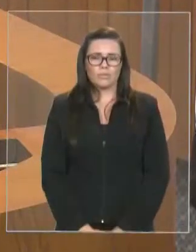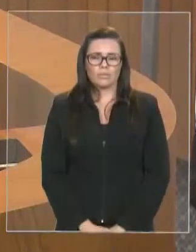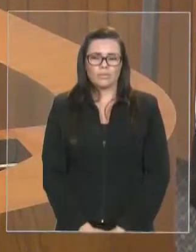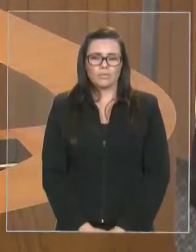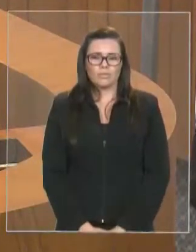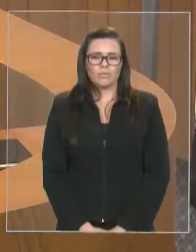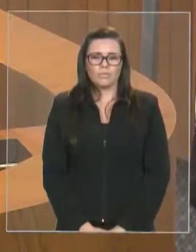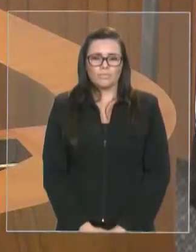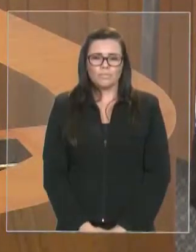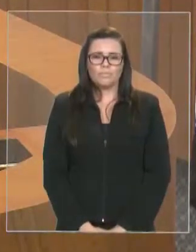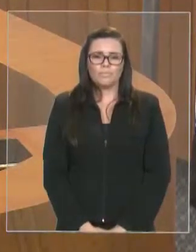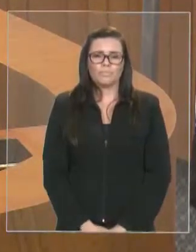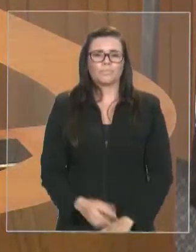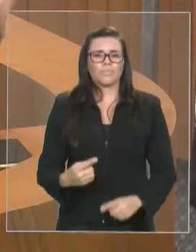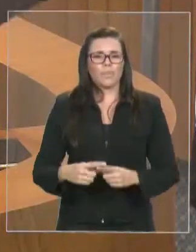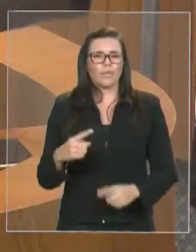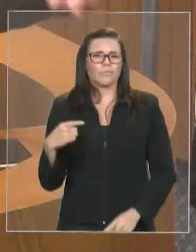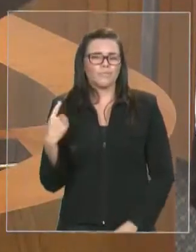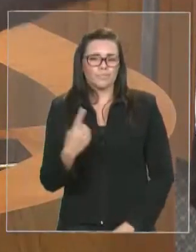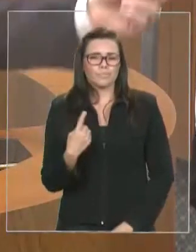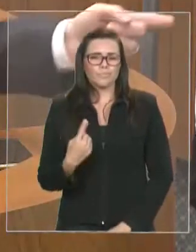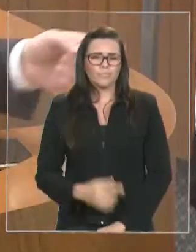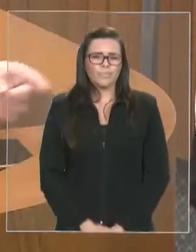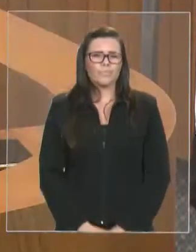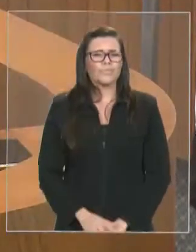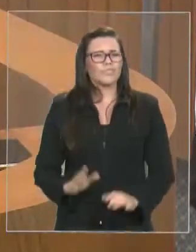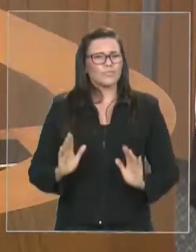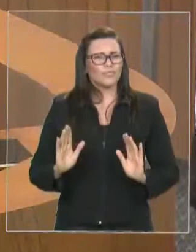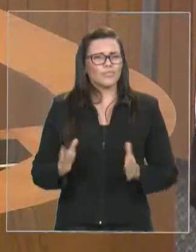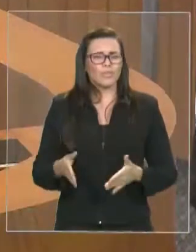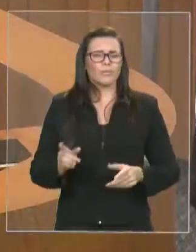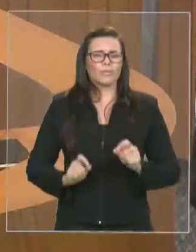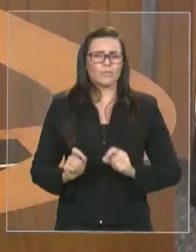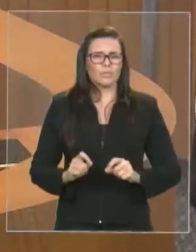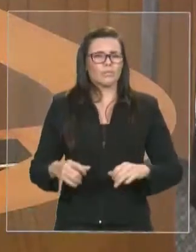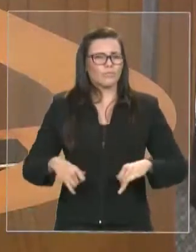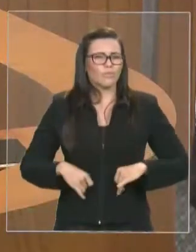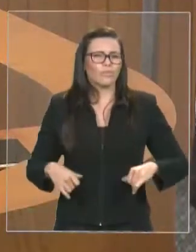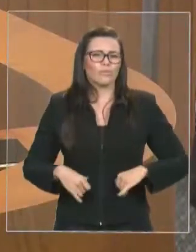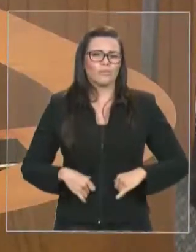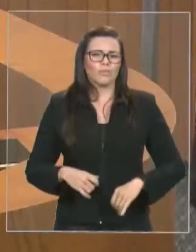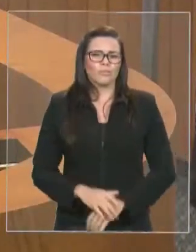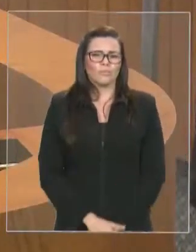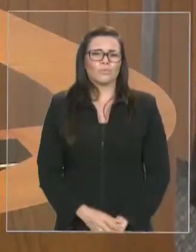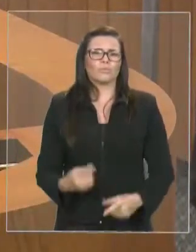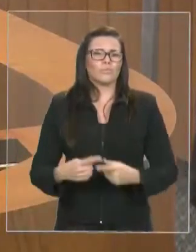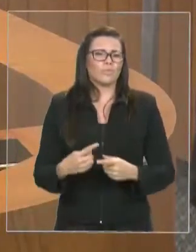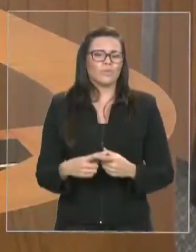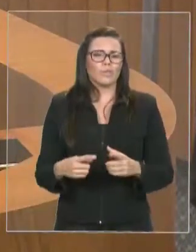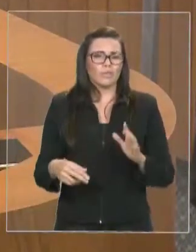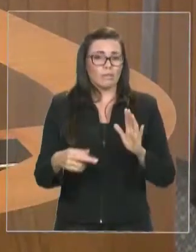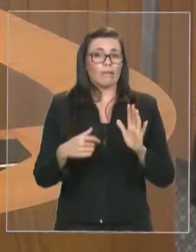constrangedoras por não ter um impositivo legal ou até por já ter e não ser cumprido.